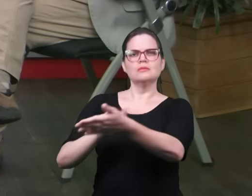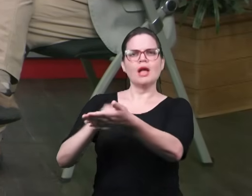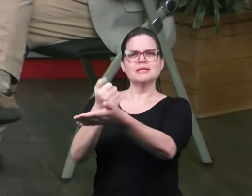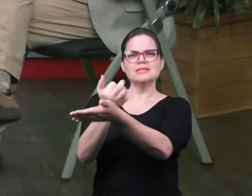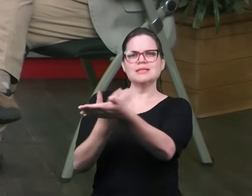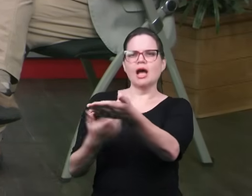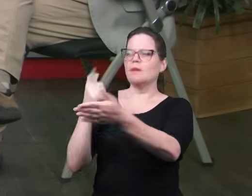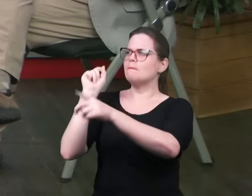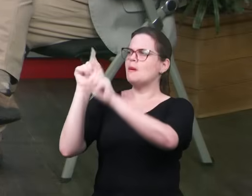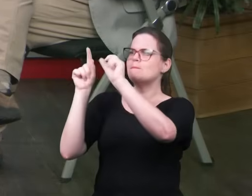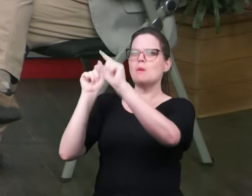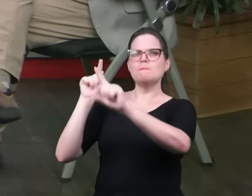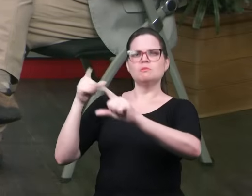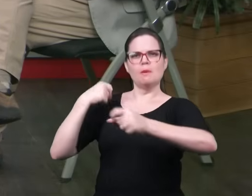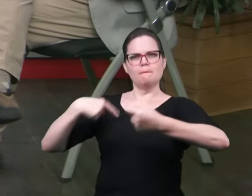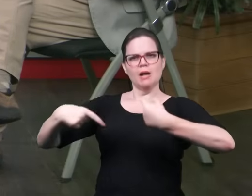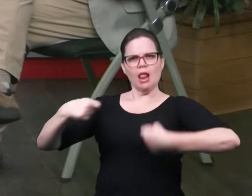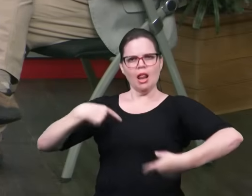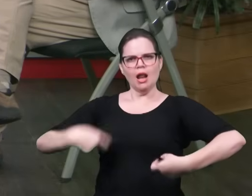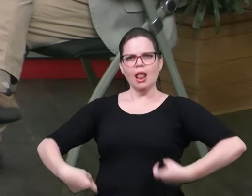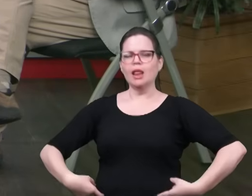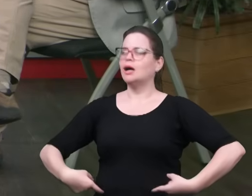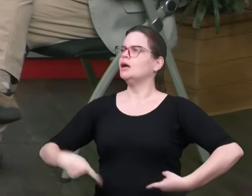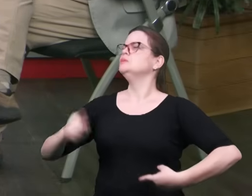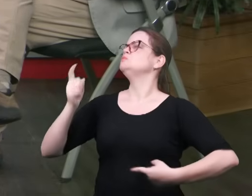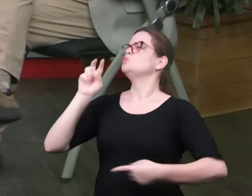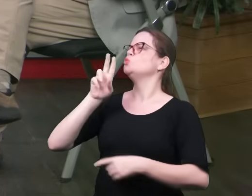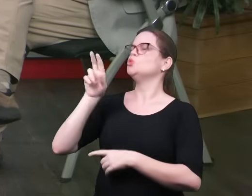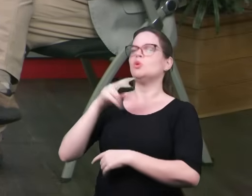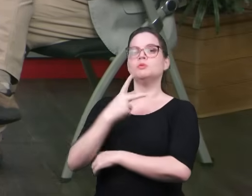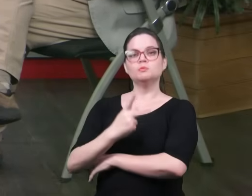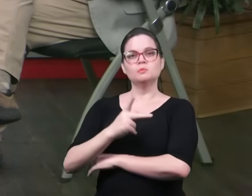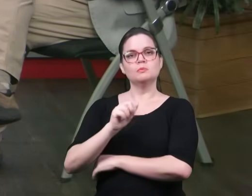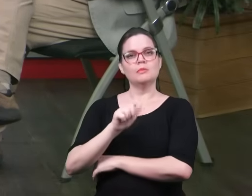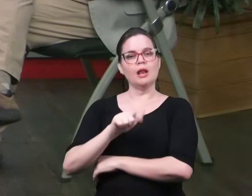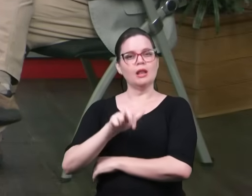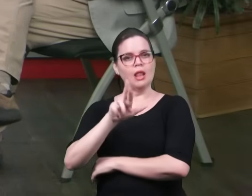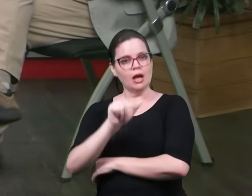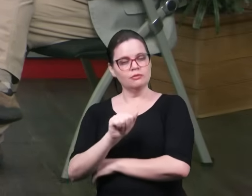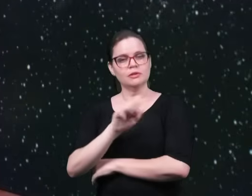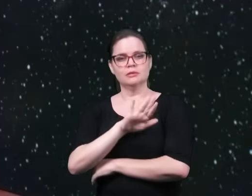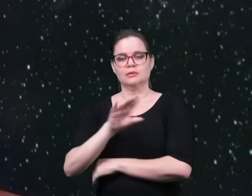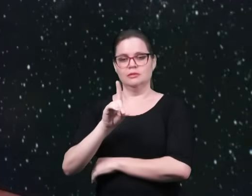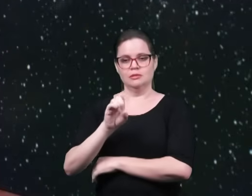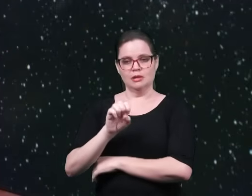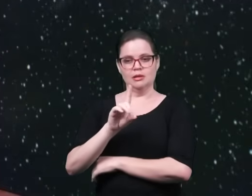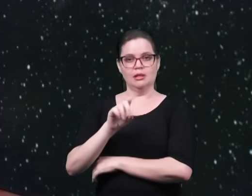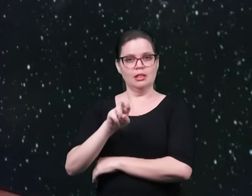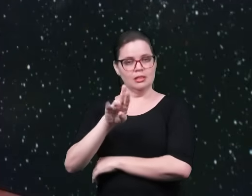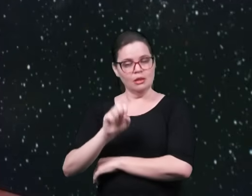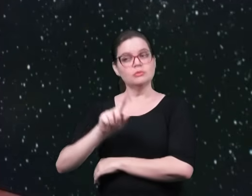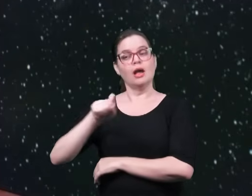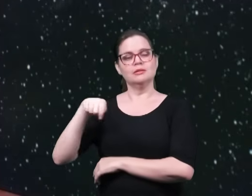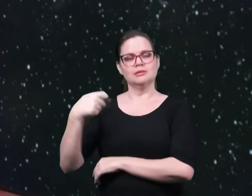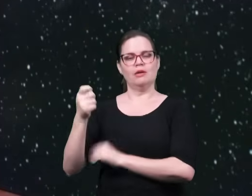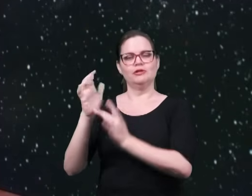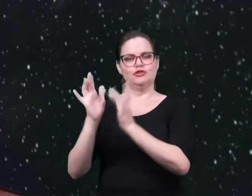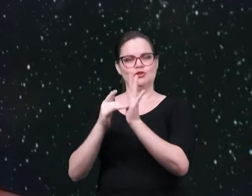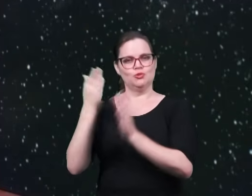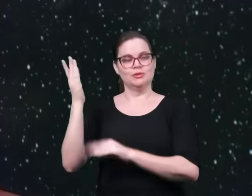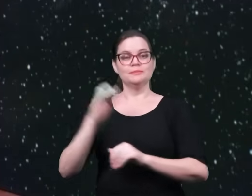dessa experiência, dessa visão que João teve com Jesus como sendo a palavra de Deus. Que é o texto que está em